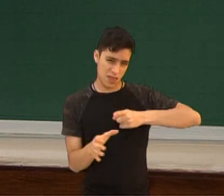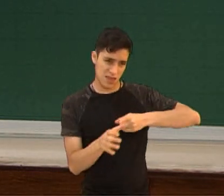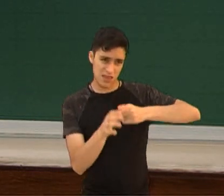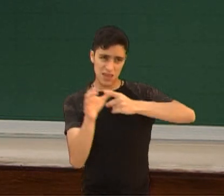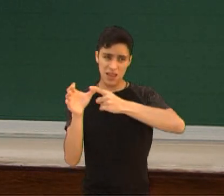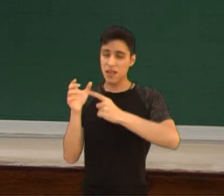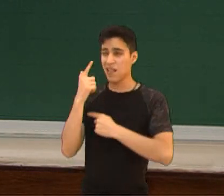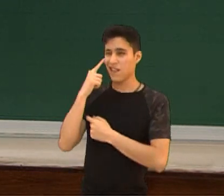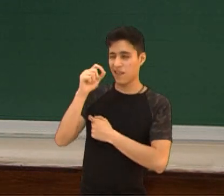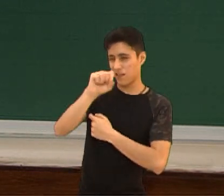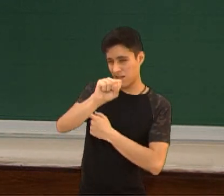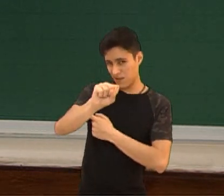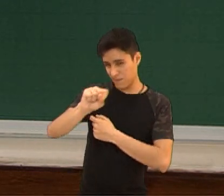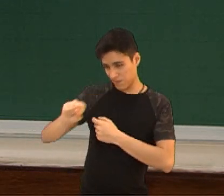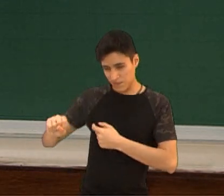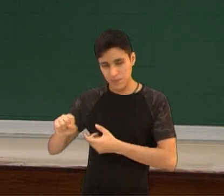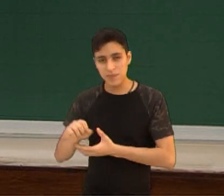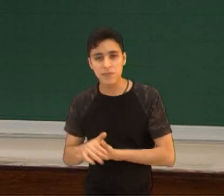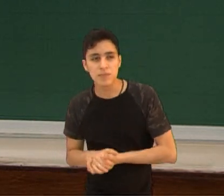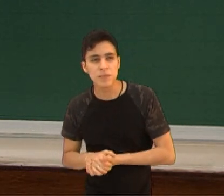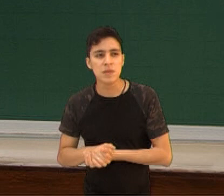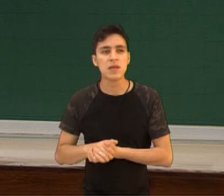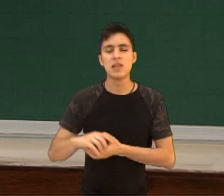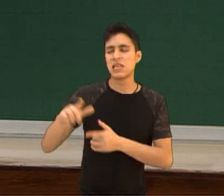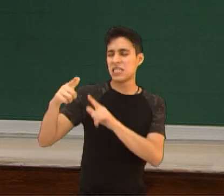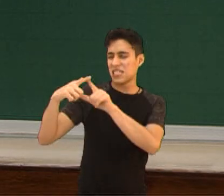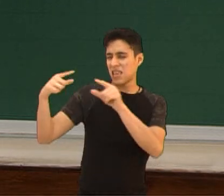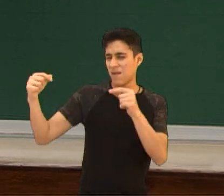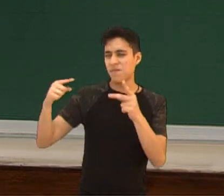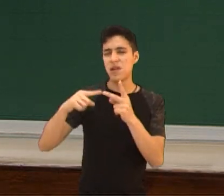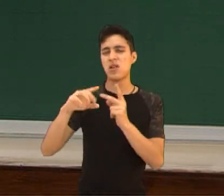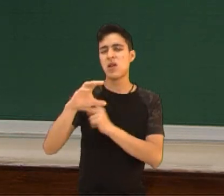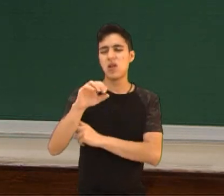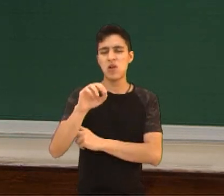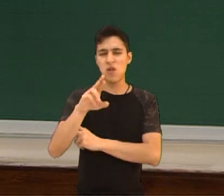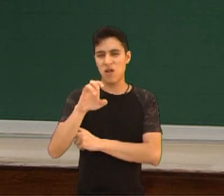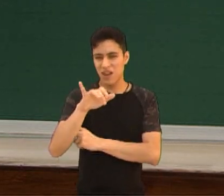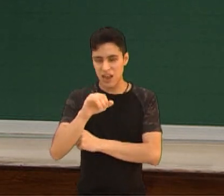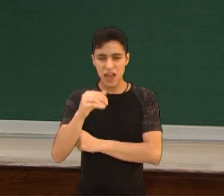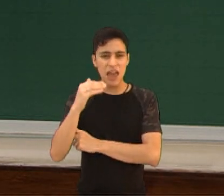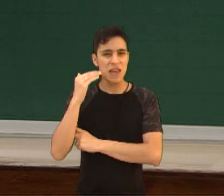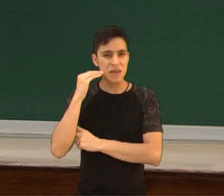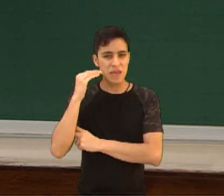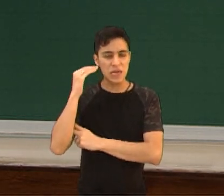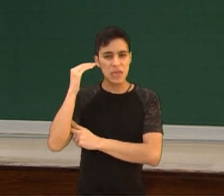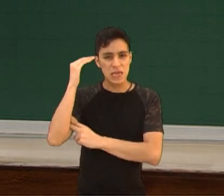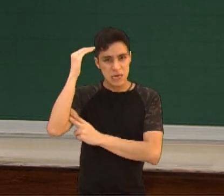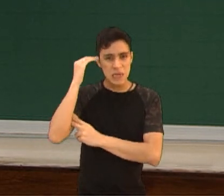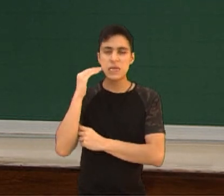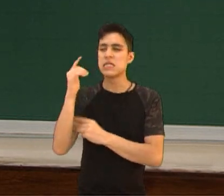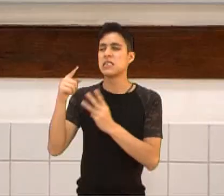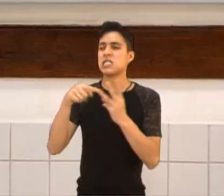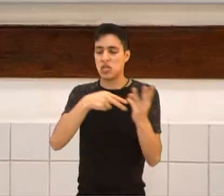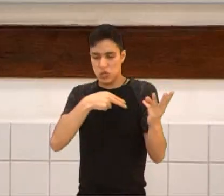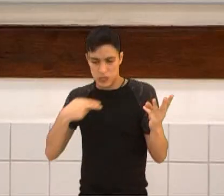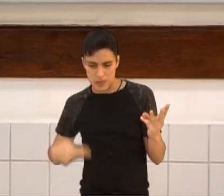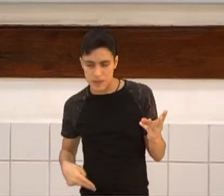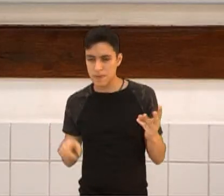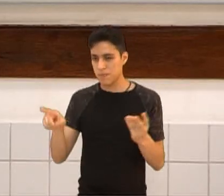parte sul, né, Sudeste Asiático, a África, o Japão, as Coreias, a China. E aqui eu tenho alguns vazios